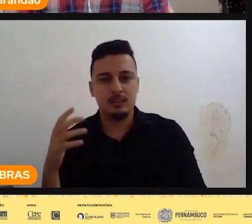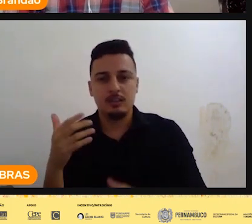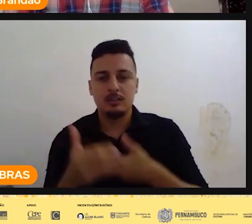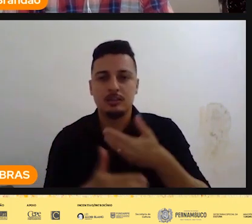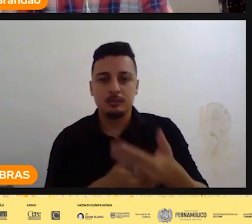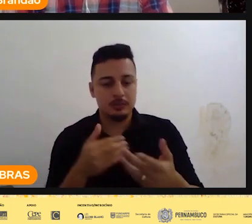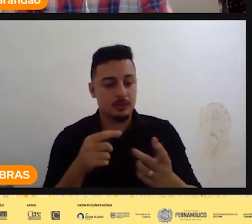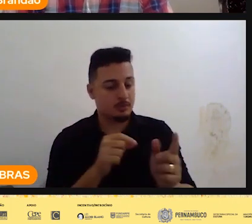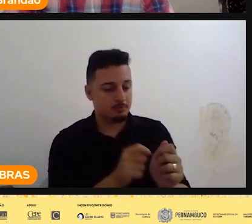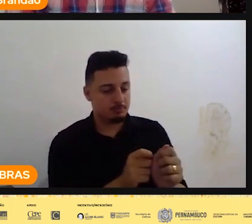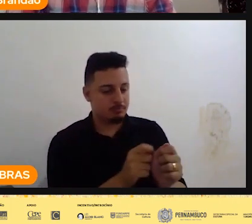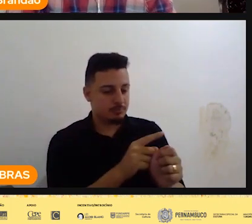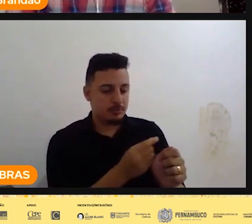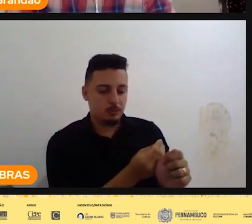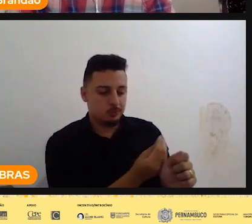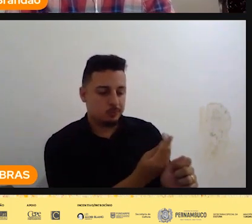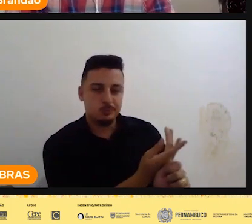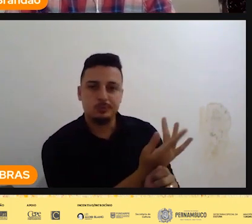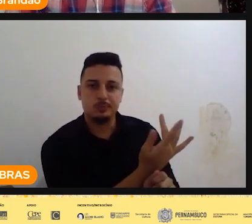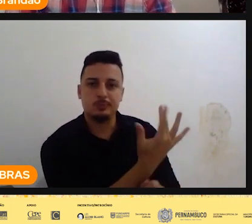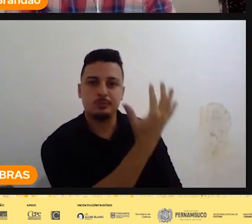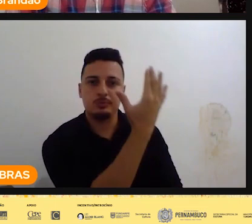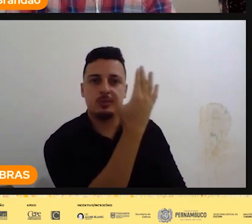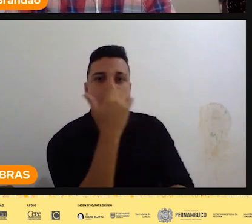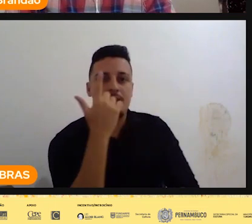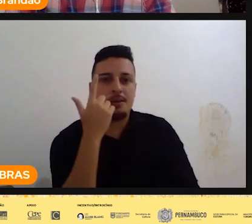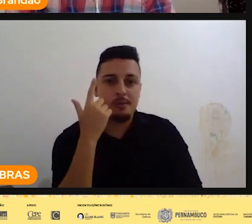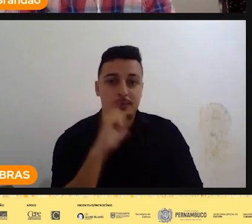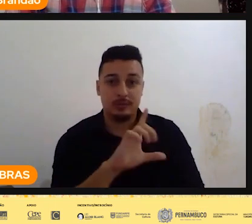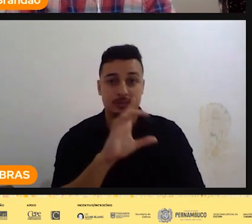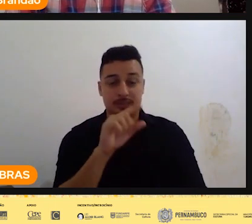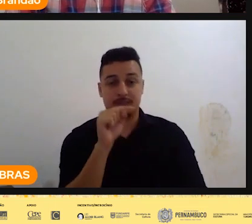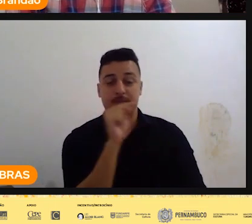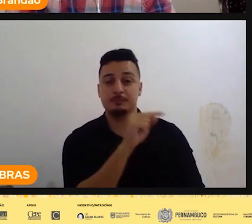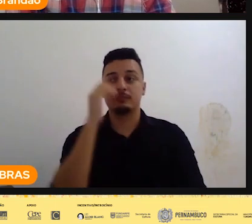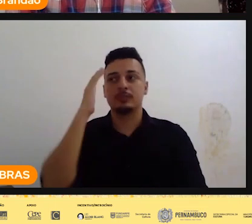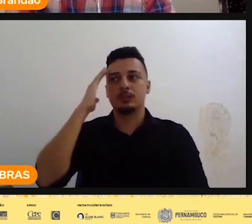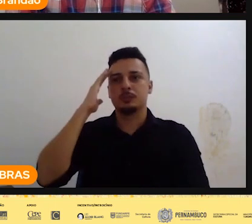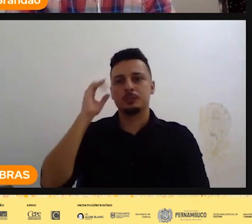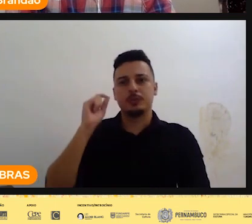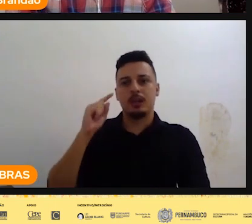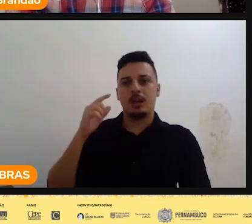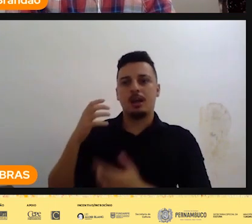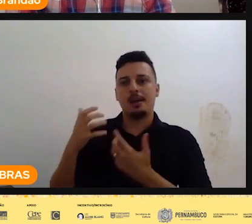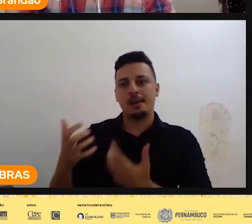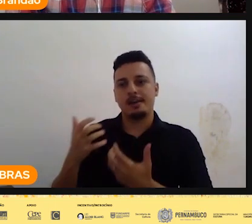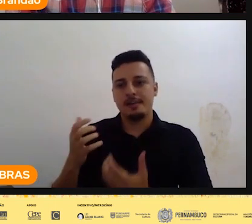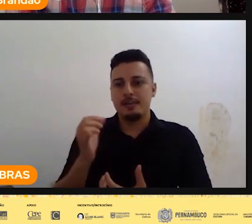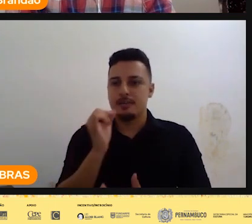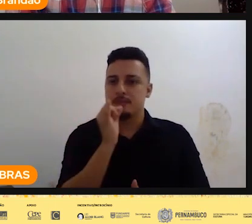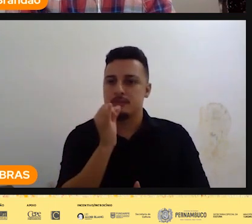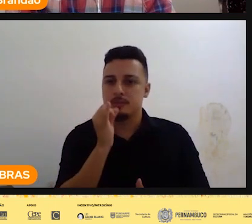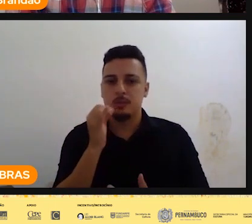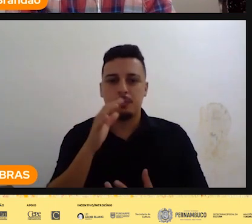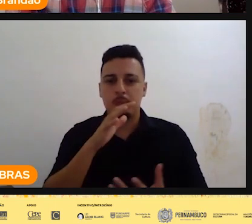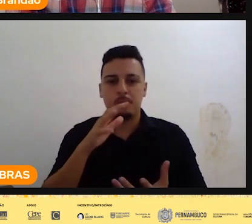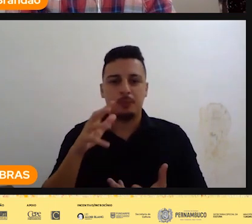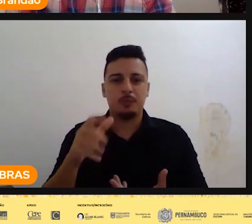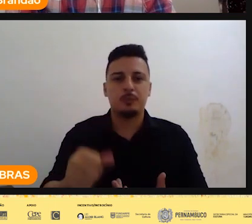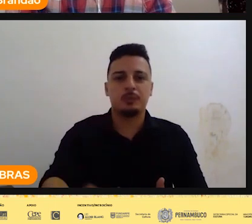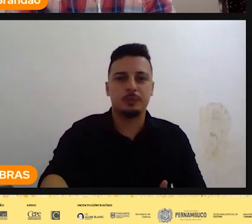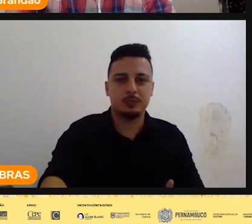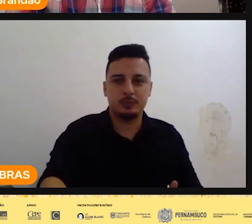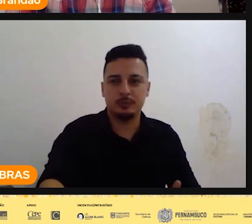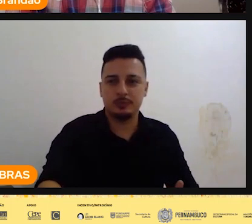mamão e tem essa jornada que seria enraizar, ela entende que ela não quer aquilo, ela descobre um mundo todo e também segue